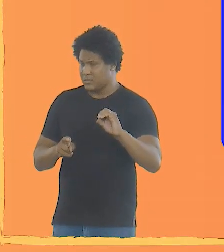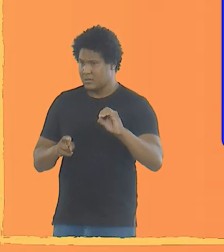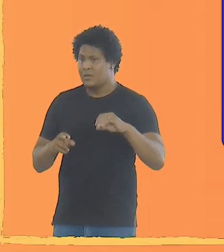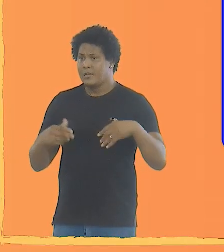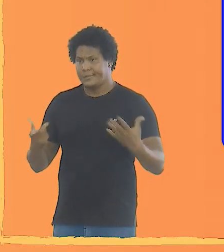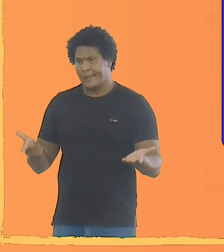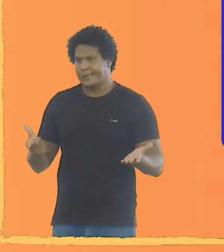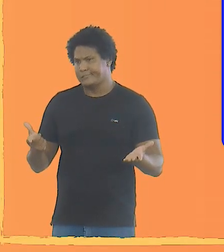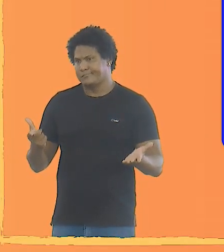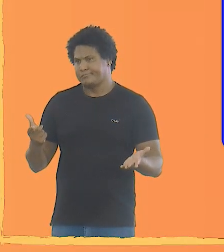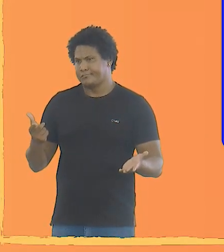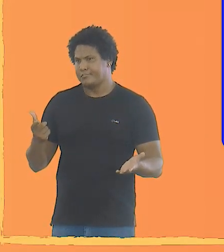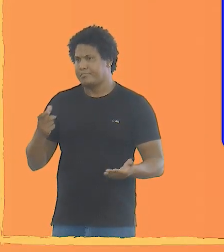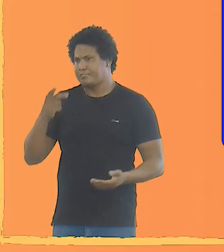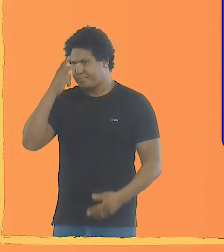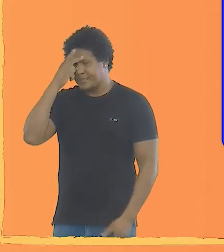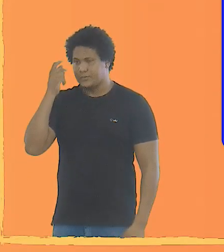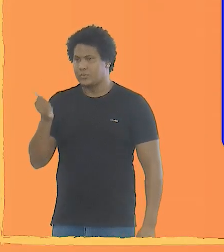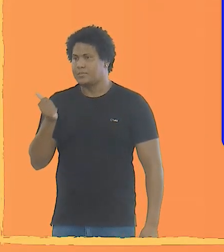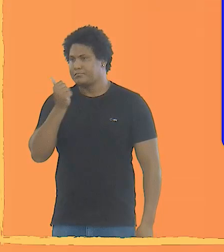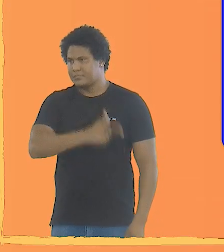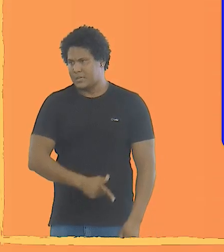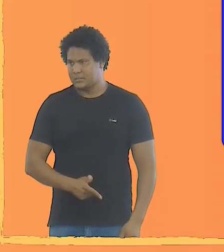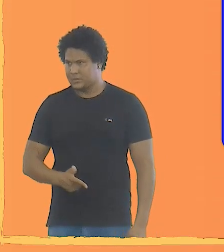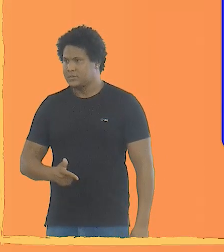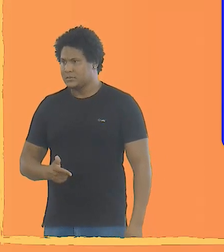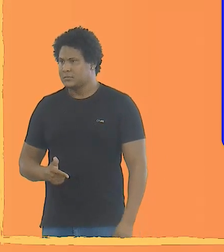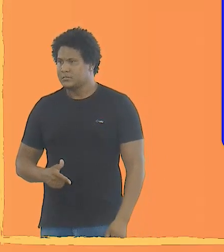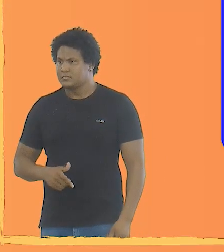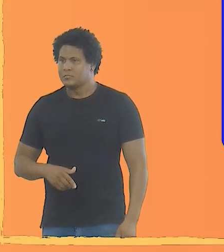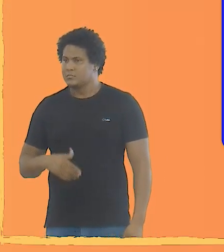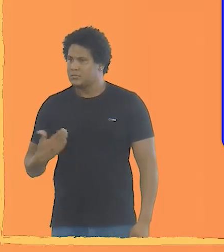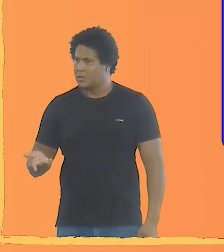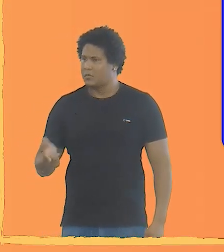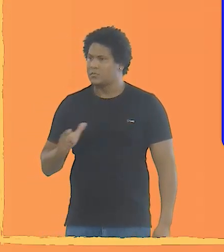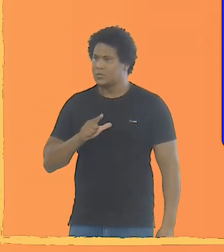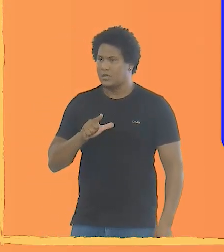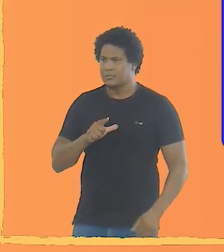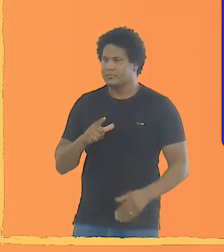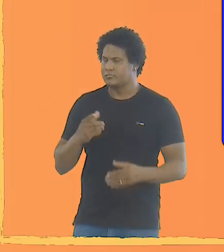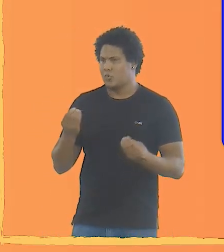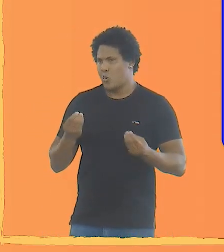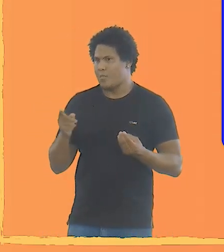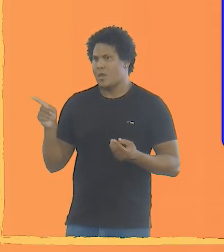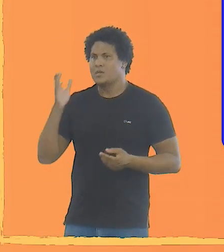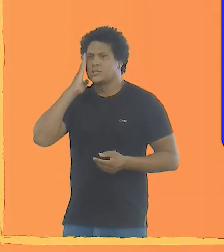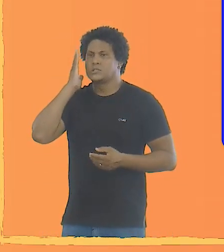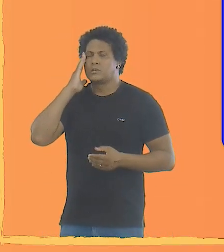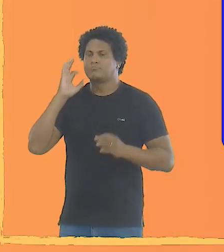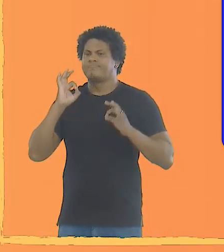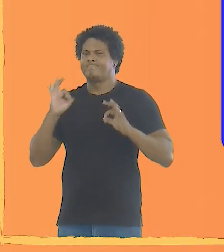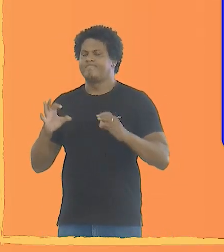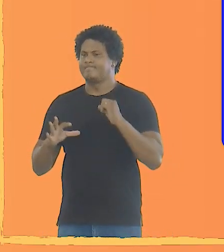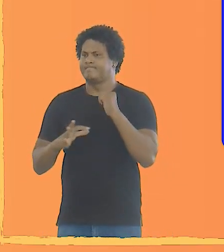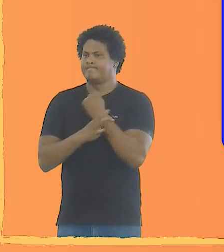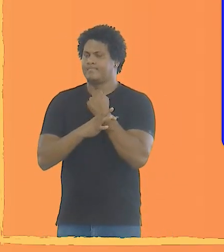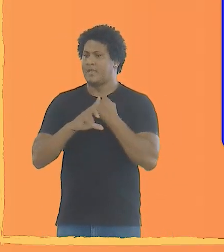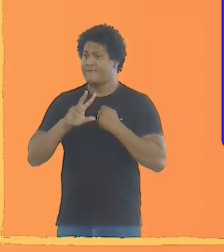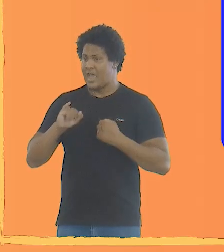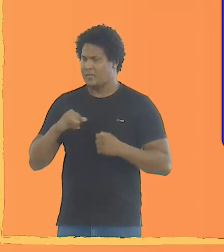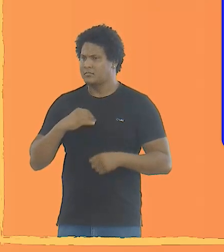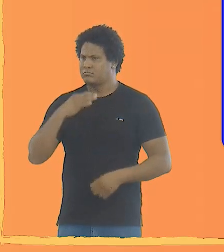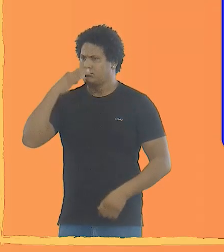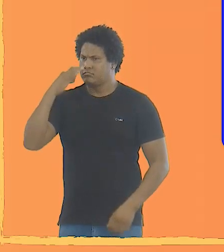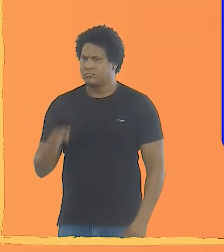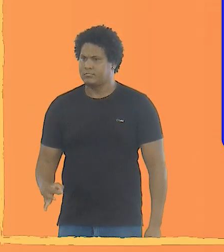respostas possíveis. Como cada um deles só vai dar uma resposta, por que o diretor sabe que alguém vai acertar? Porque tem 10